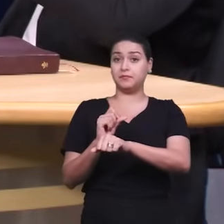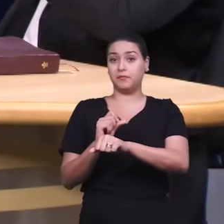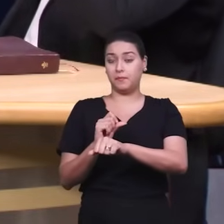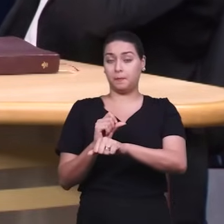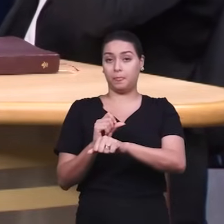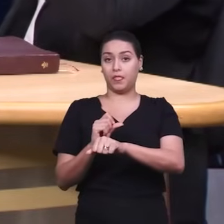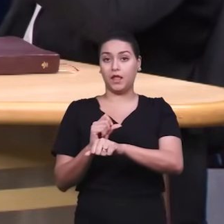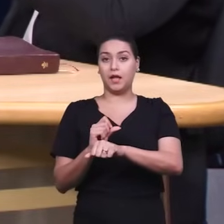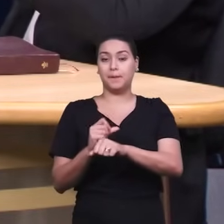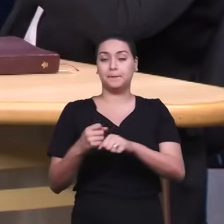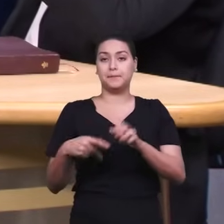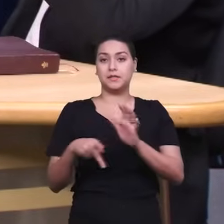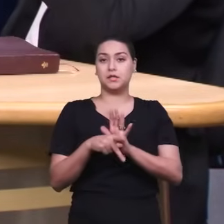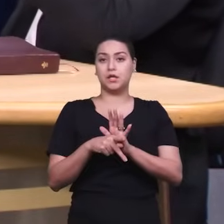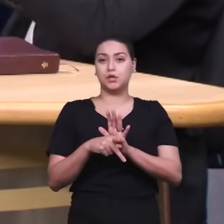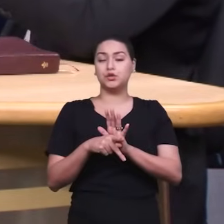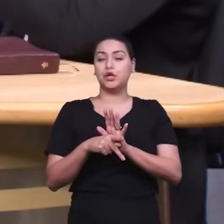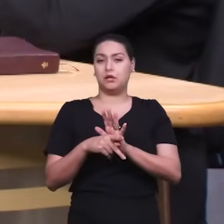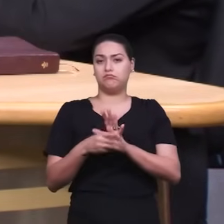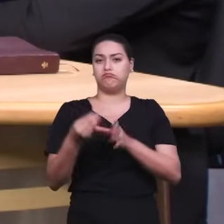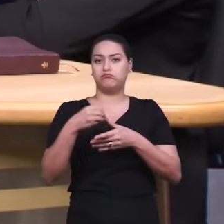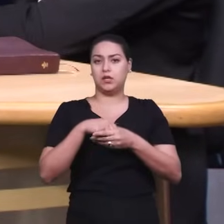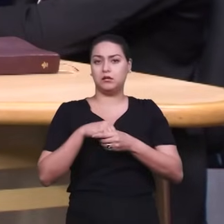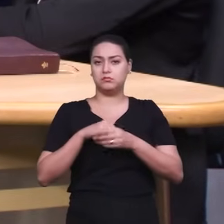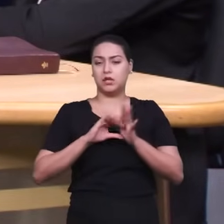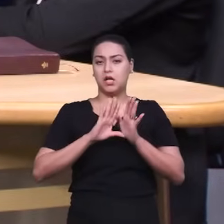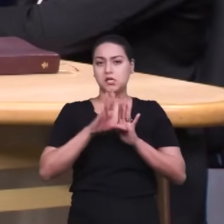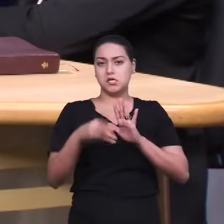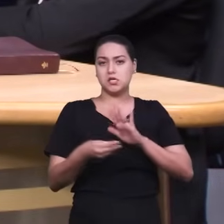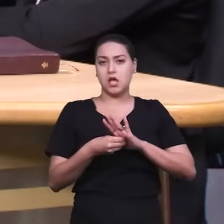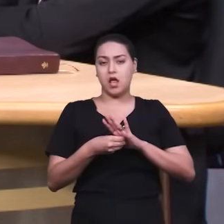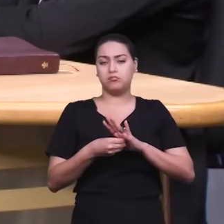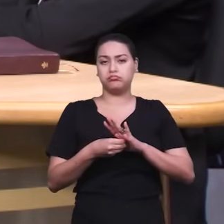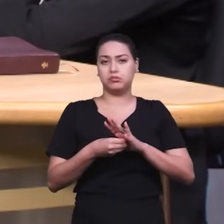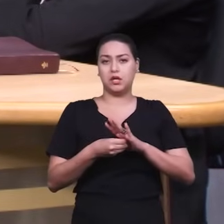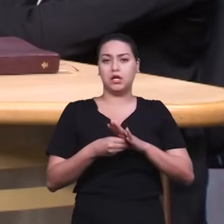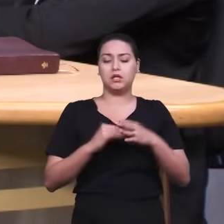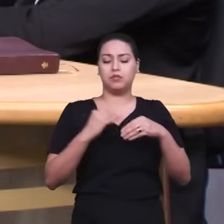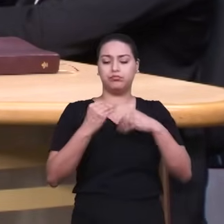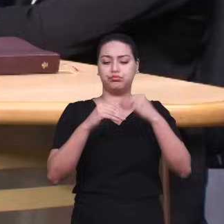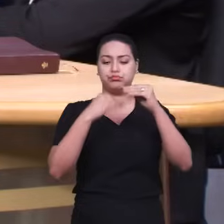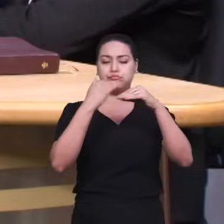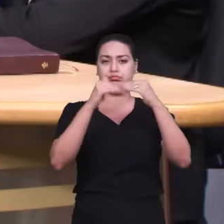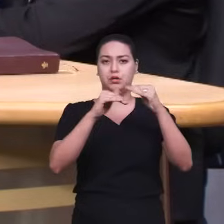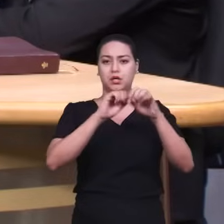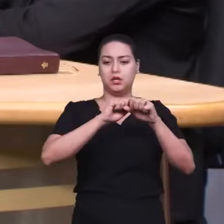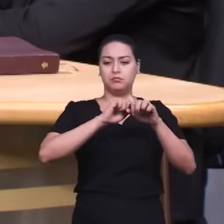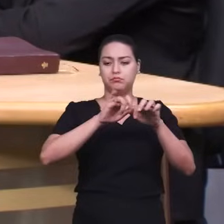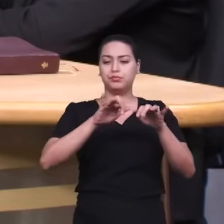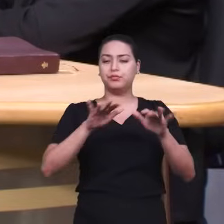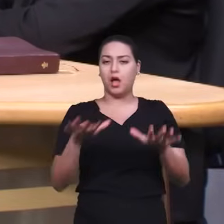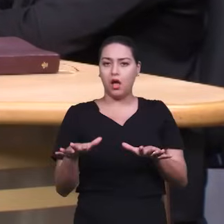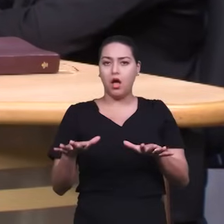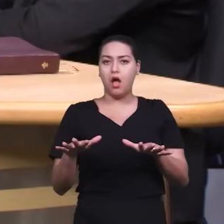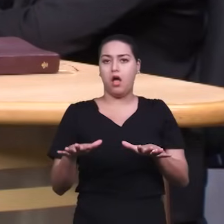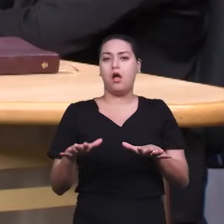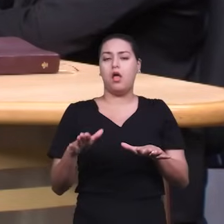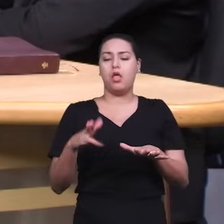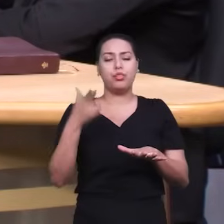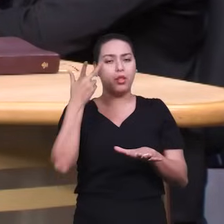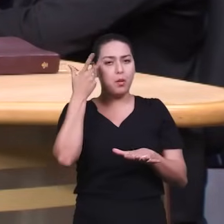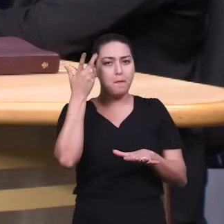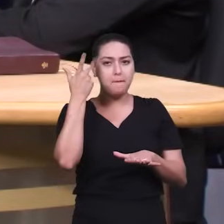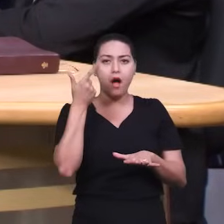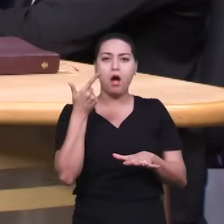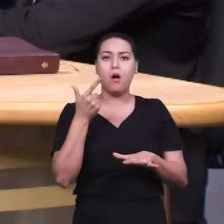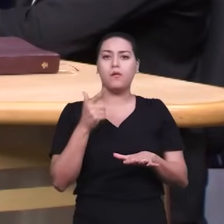as células elas vão se multiplicando, há um desgaste natural, E, na verdade, esses telômeros,